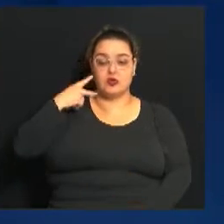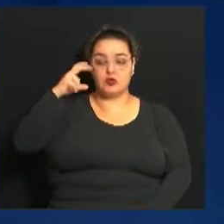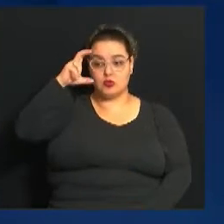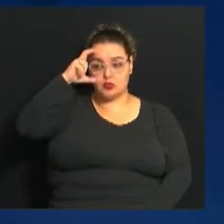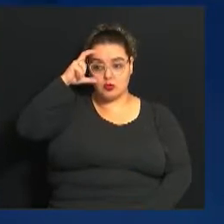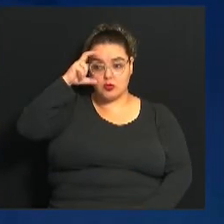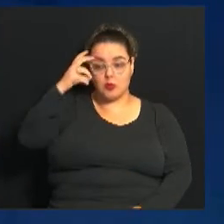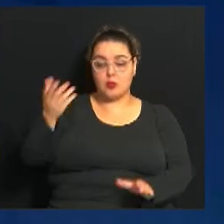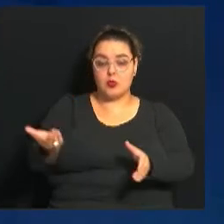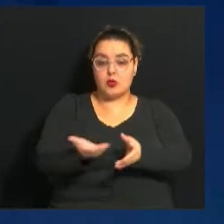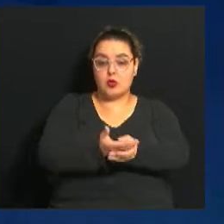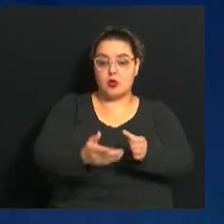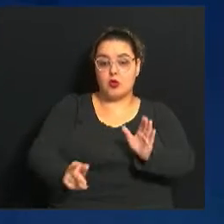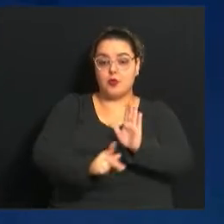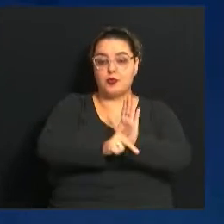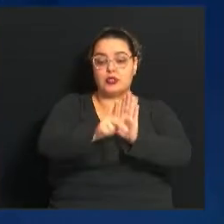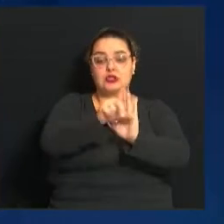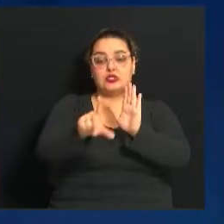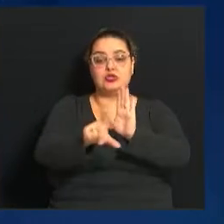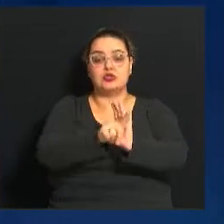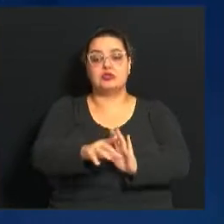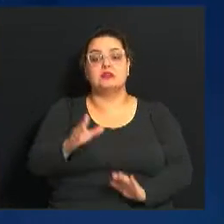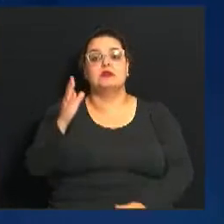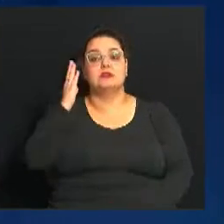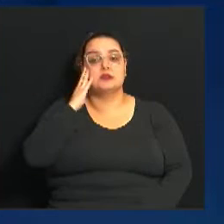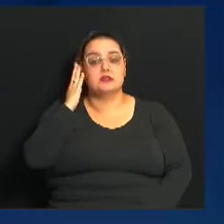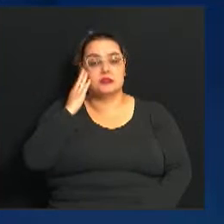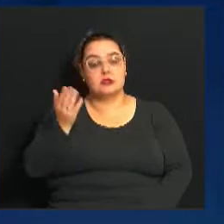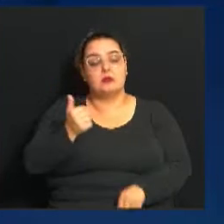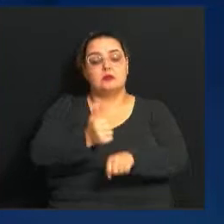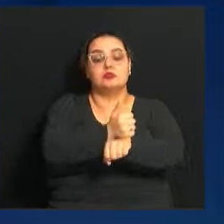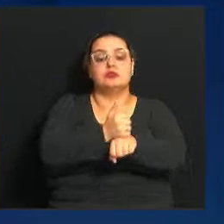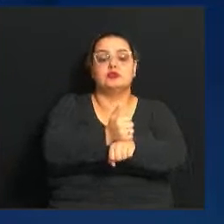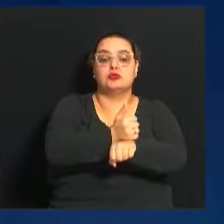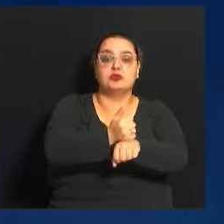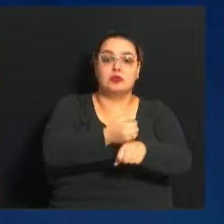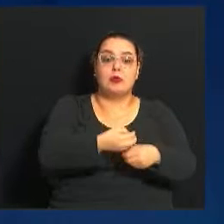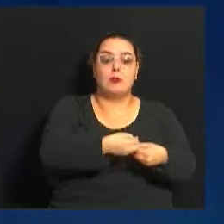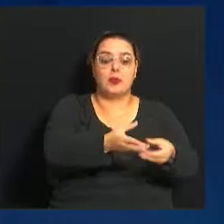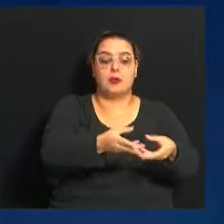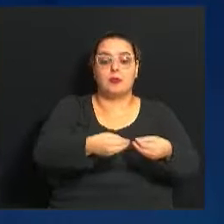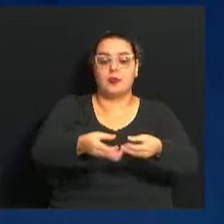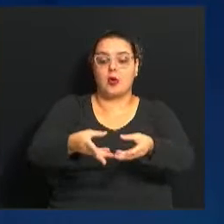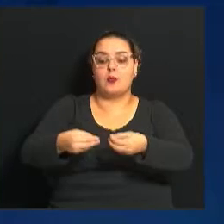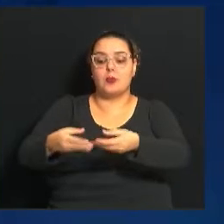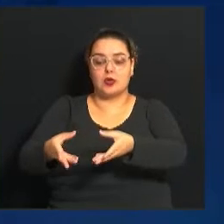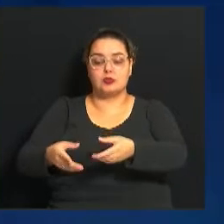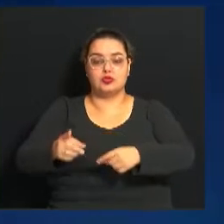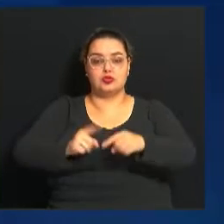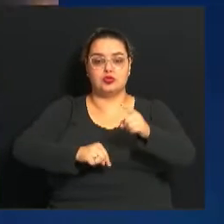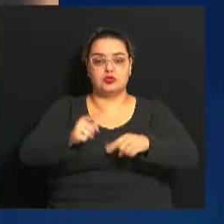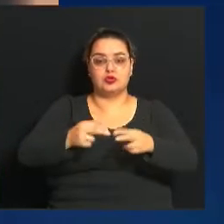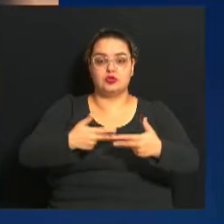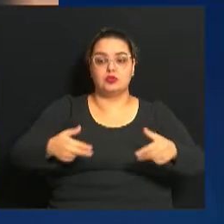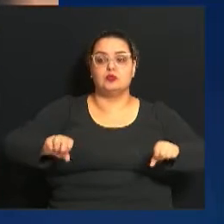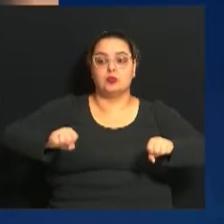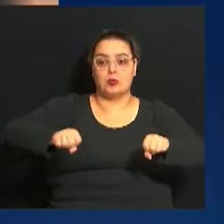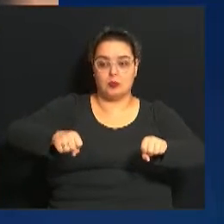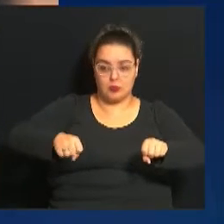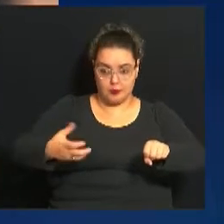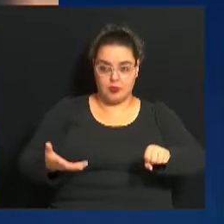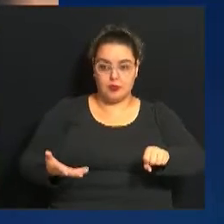978293776. Número do WhatsApp apareceu aí na sua tela? Tá com o celular? Então pegue, abre a câmera do seu celular, como se você fosse